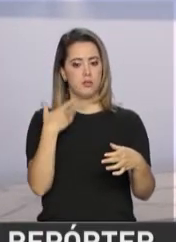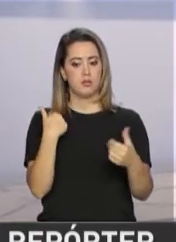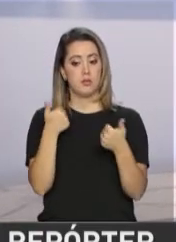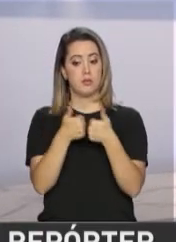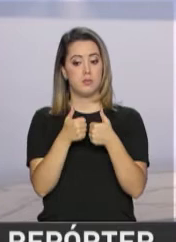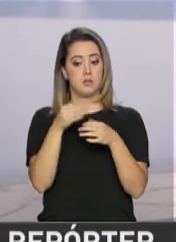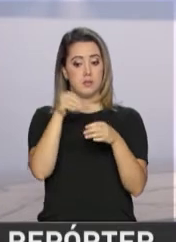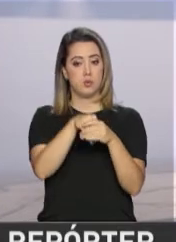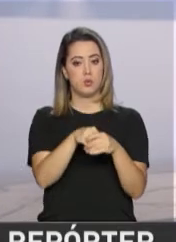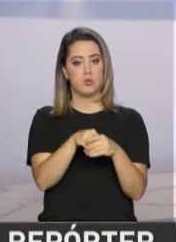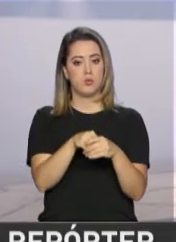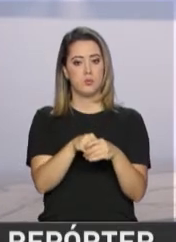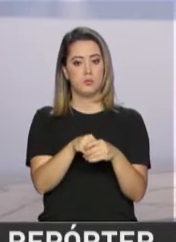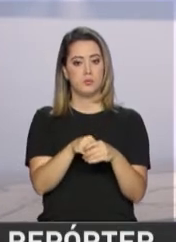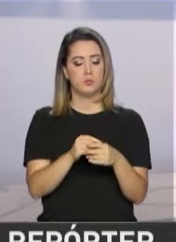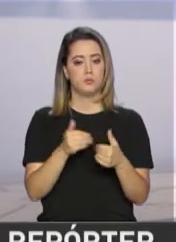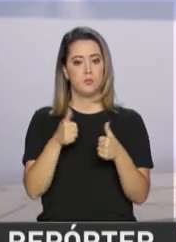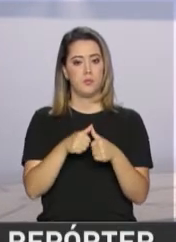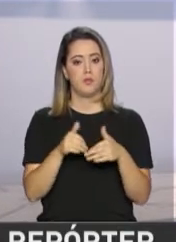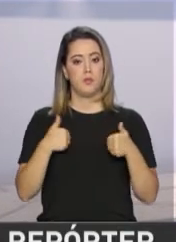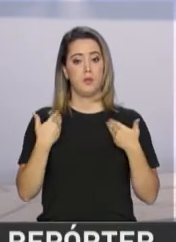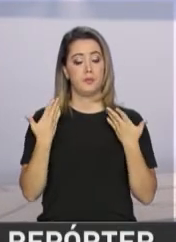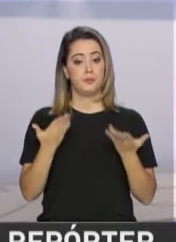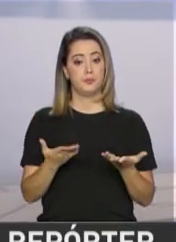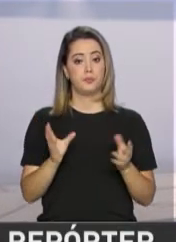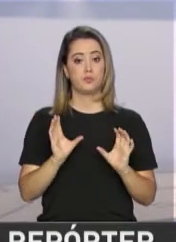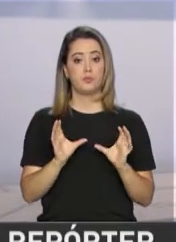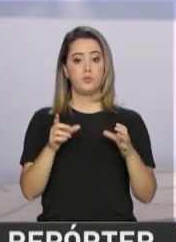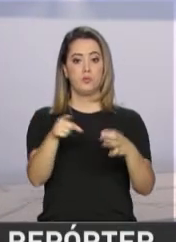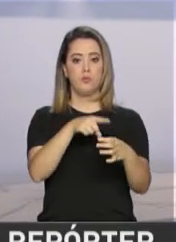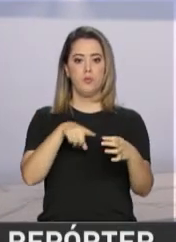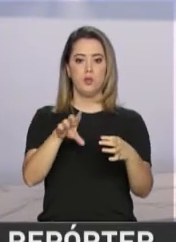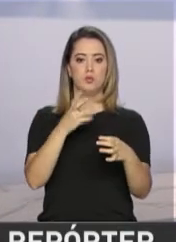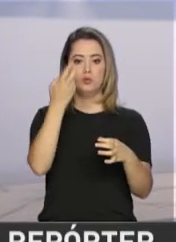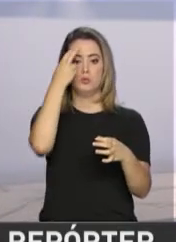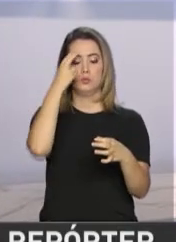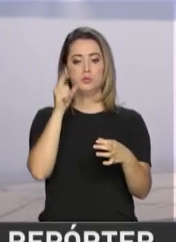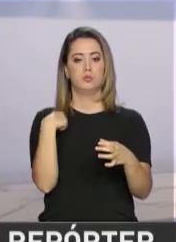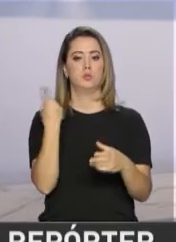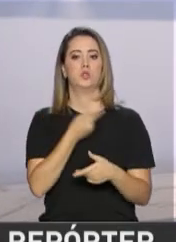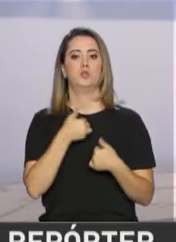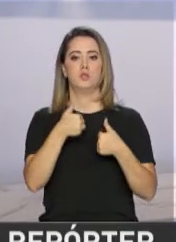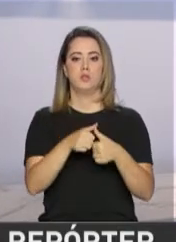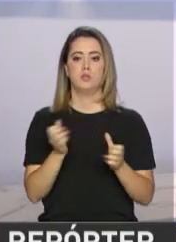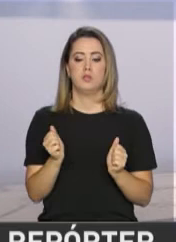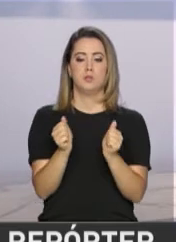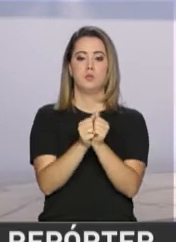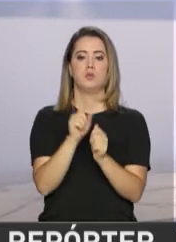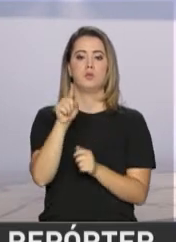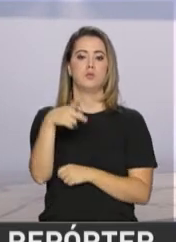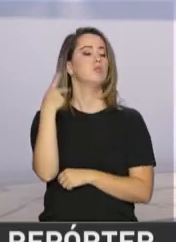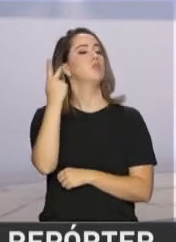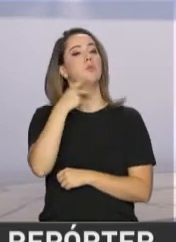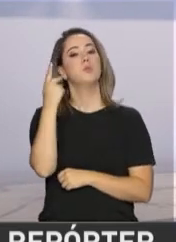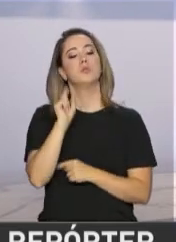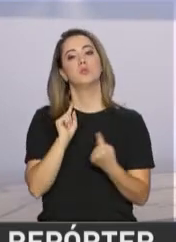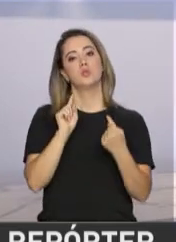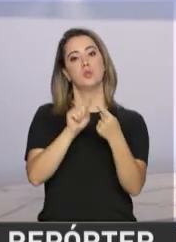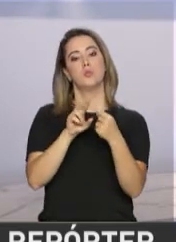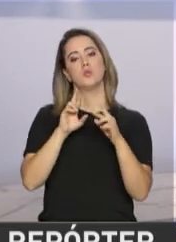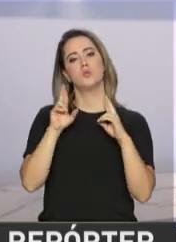presentes são os meios culturais então é uma política que visa